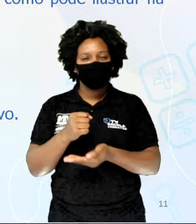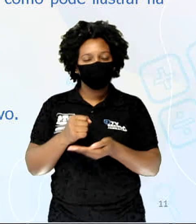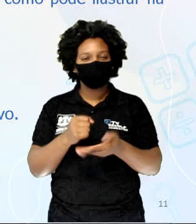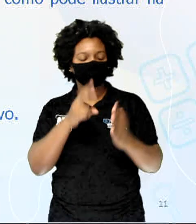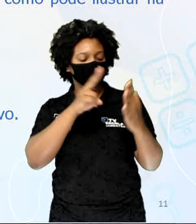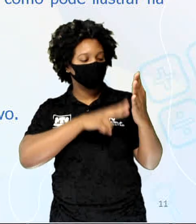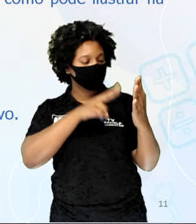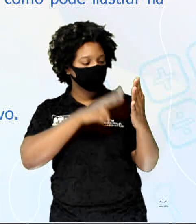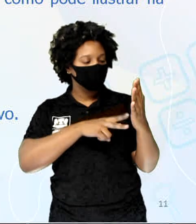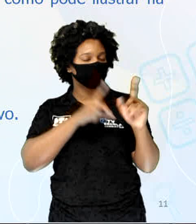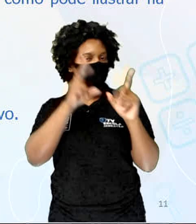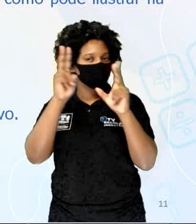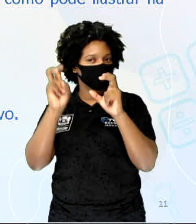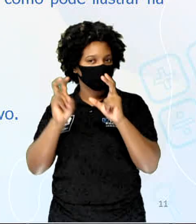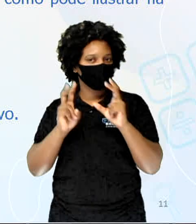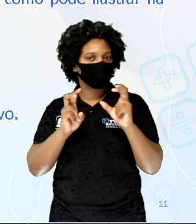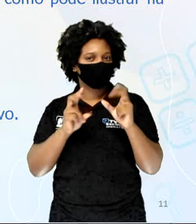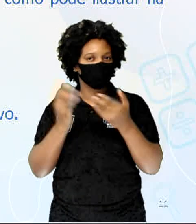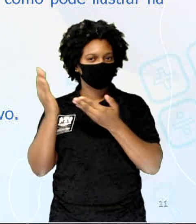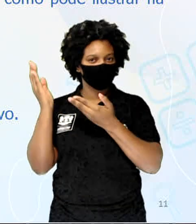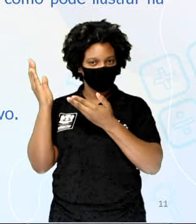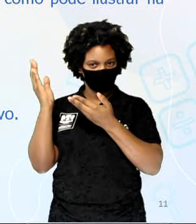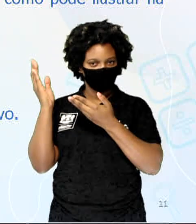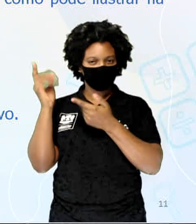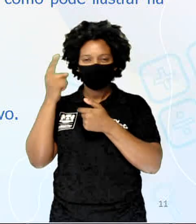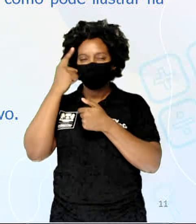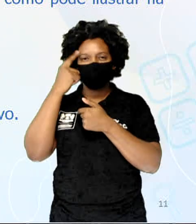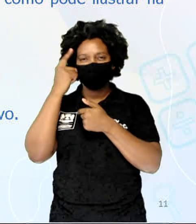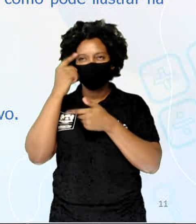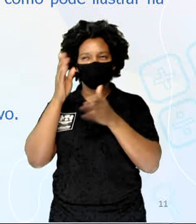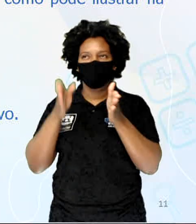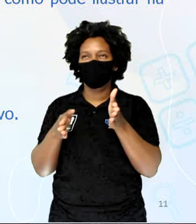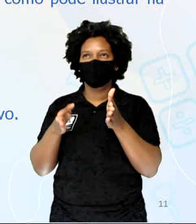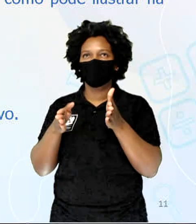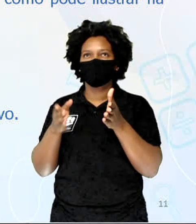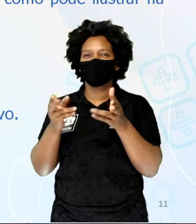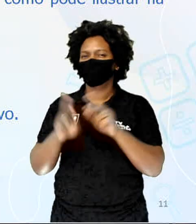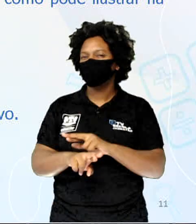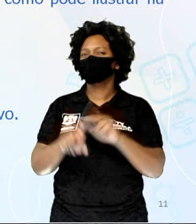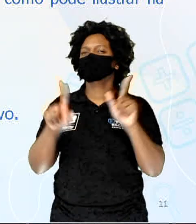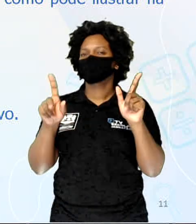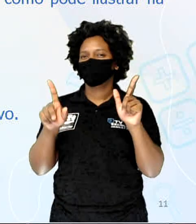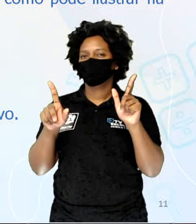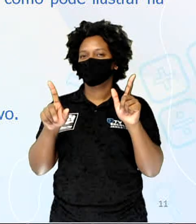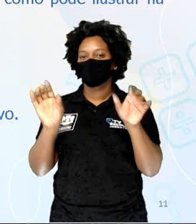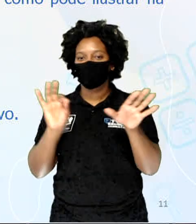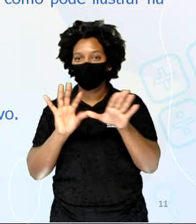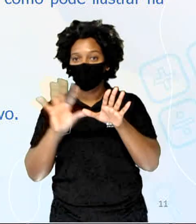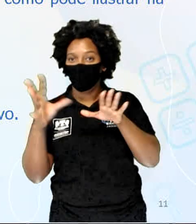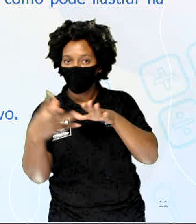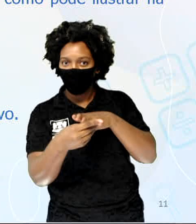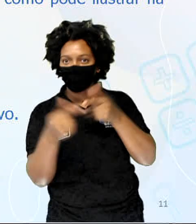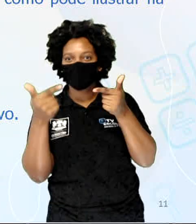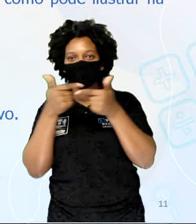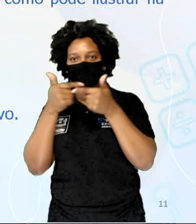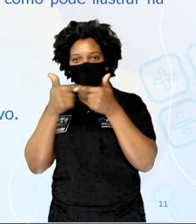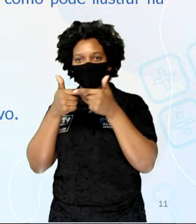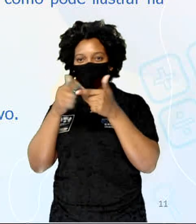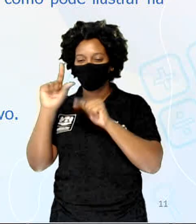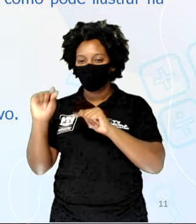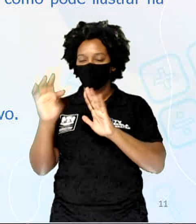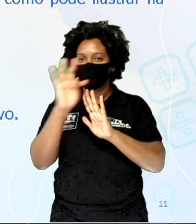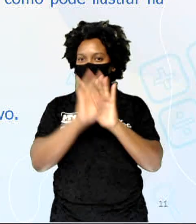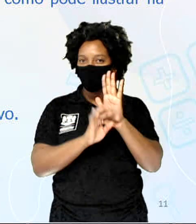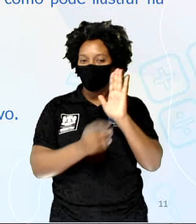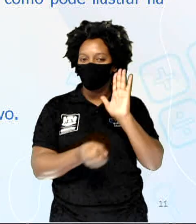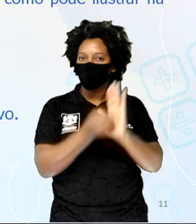do continho de Paulo Mendes Campos, pense numa situação inusitada e o desfecho cômico do pequeno texto e produza a